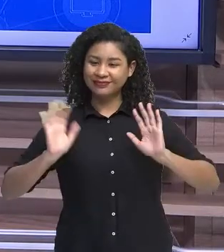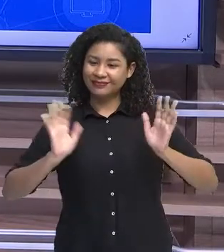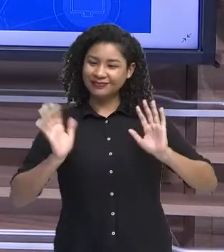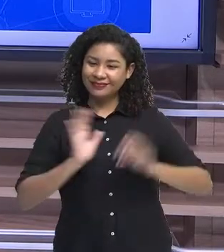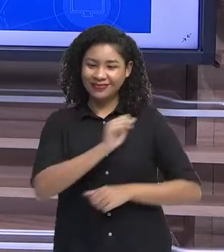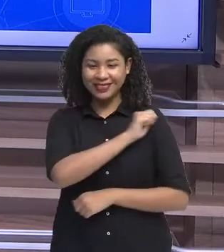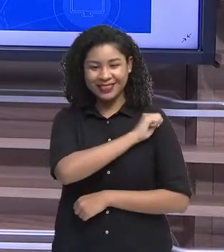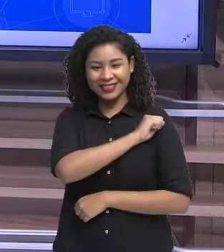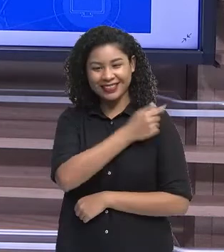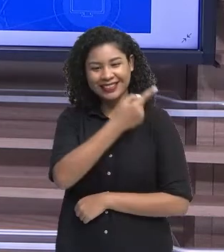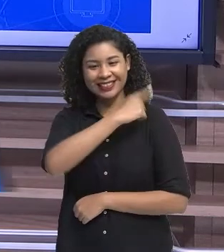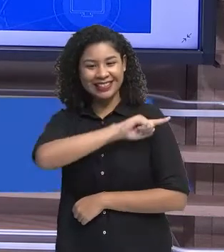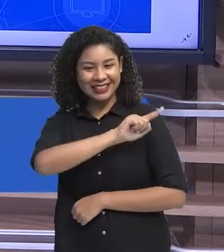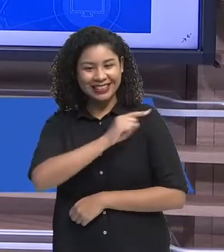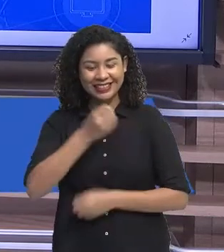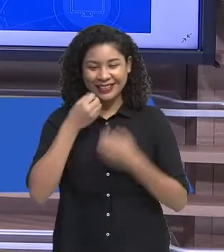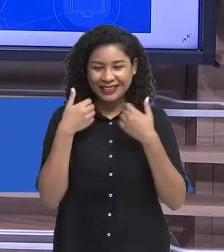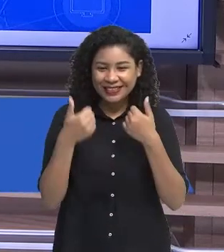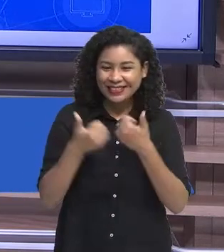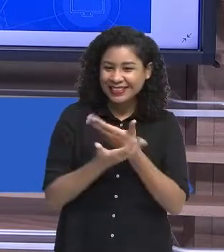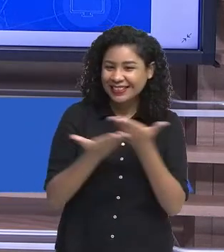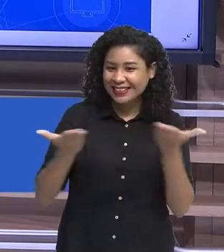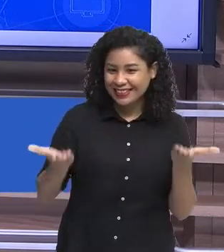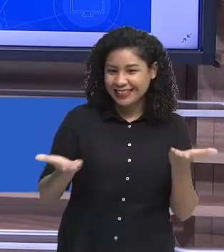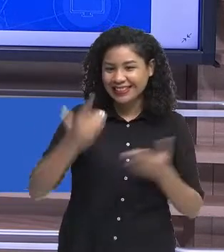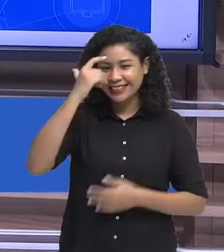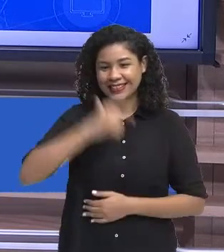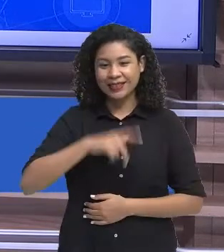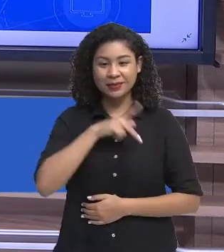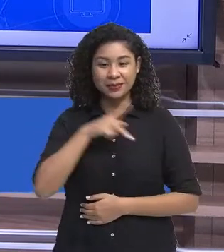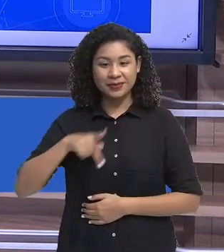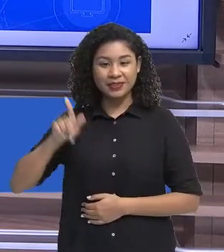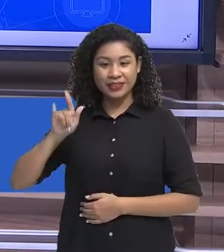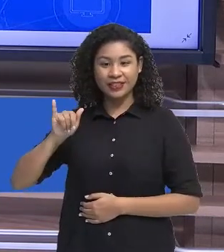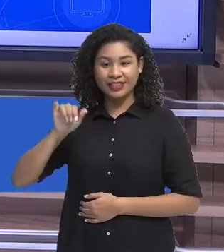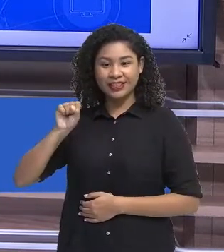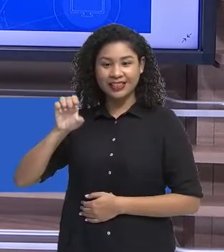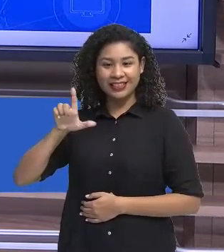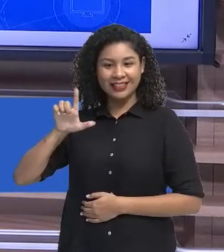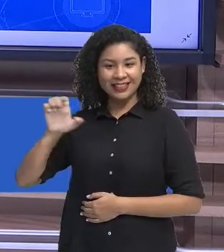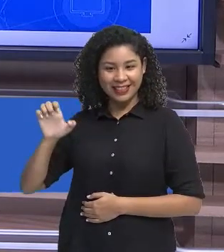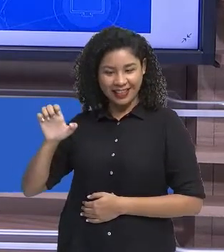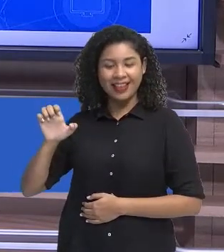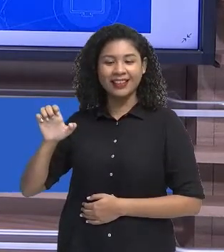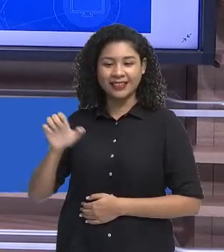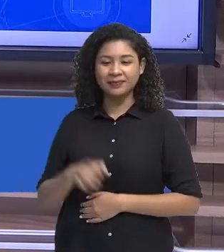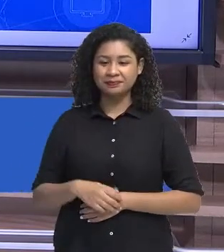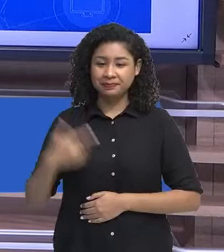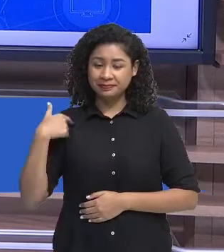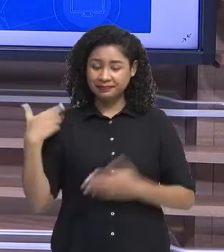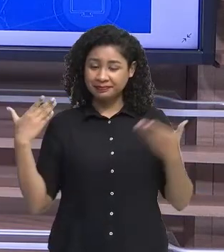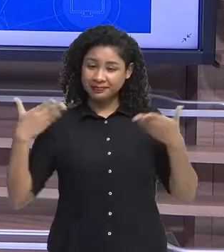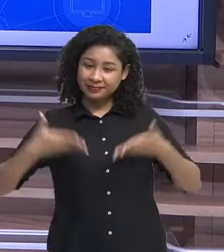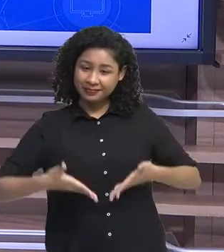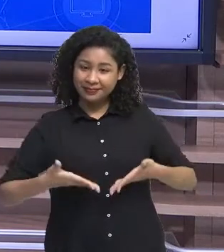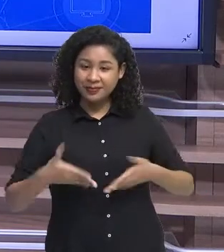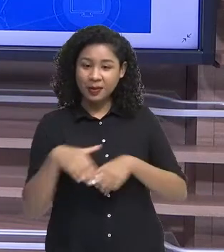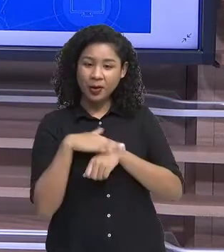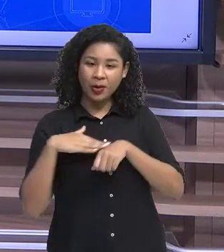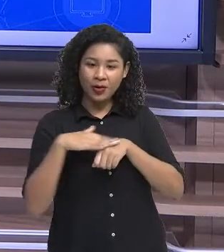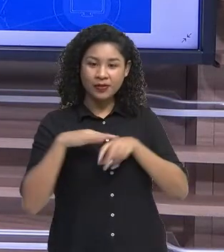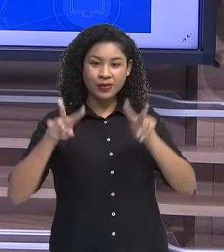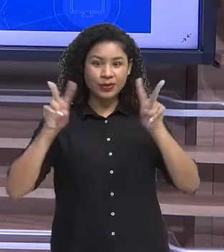Olá, alunos do primeiro ano, tudo bem com vocês? Eu sou a professora Gisele Palmeira. Estarei aqui para a gente conversar um pouquinho